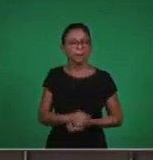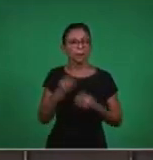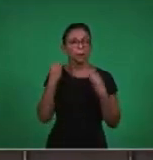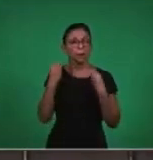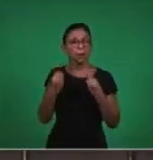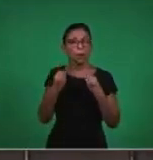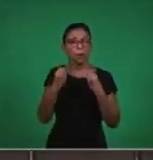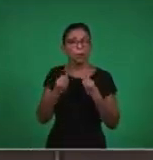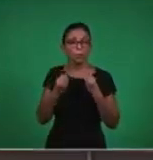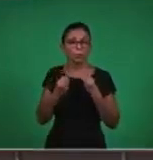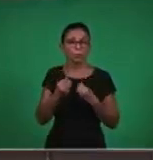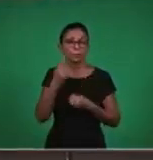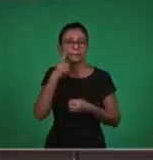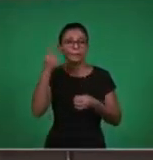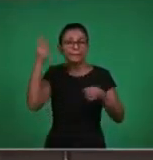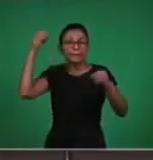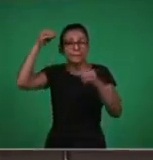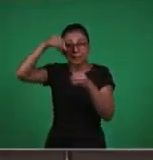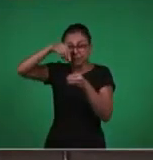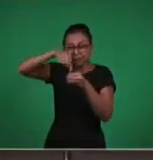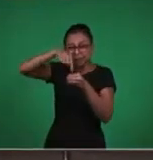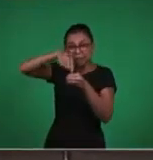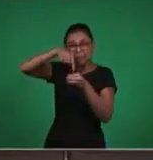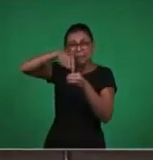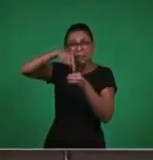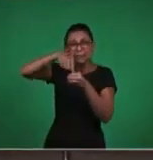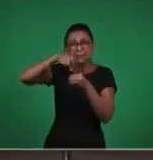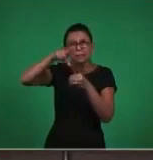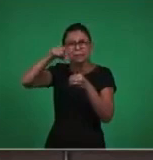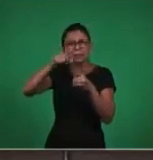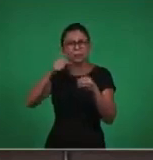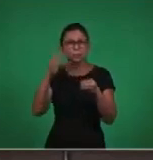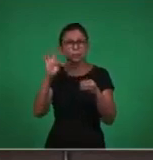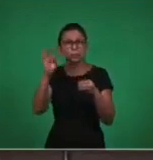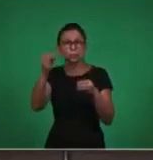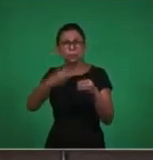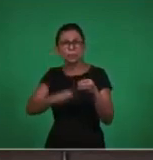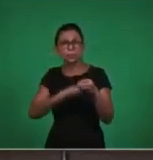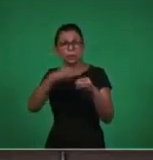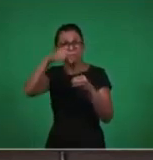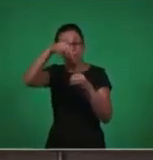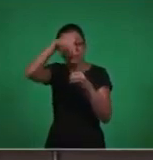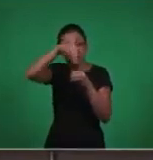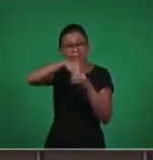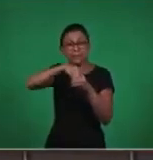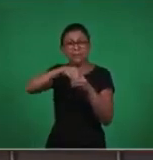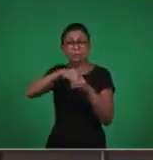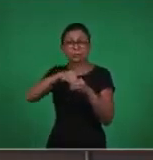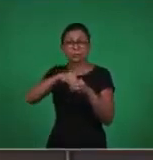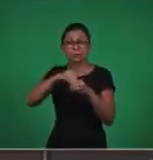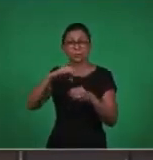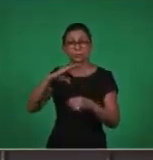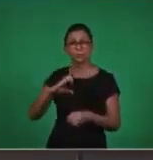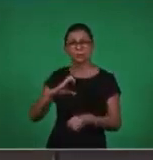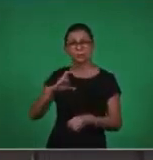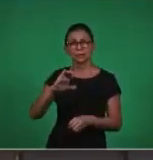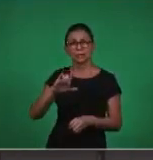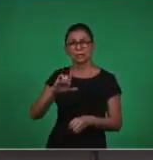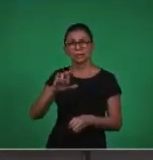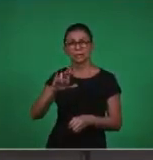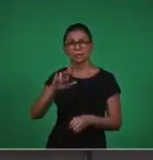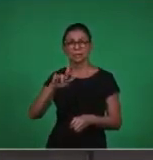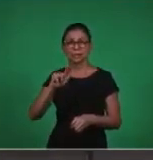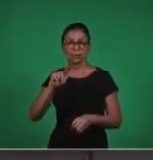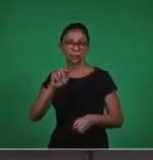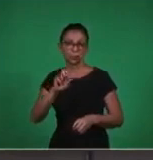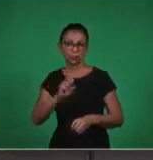ali dentro está tudo a respeito da sua vida, todos os seus segredos, que são diferentes um do outro, da sua